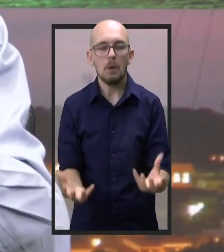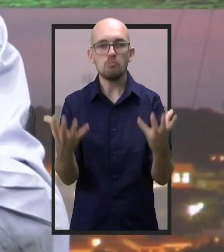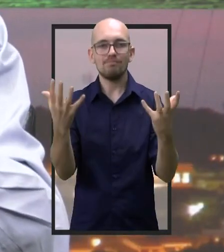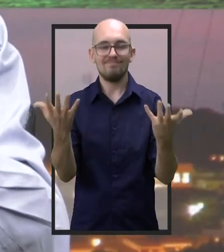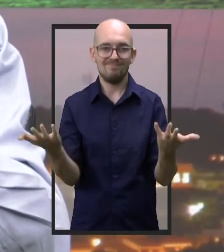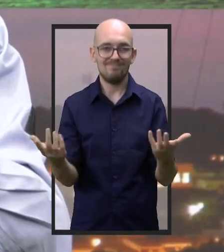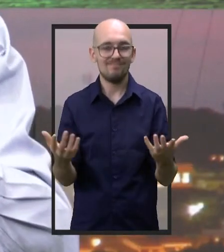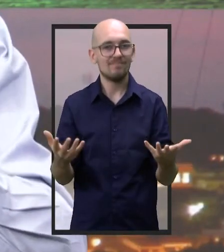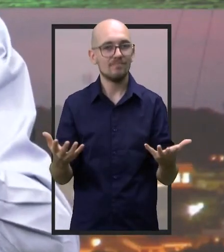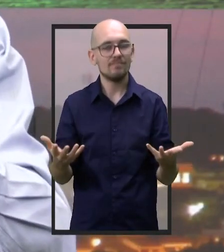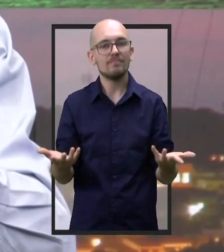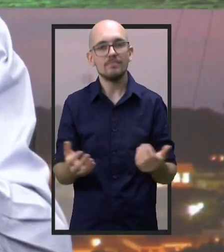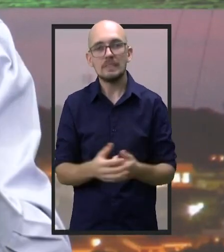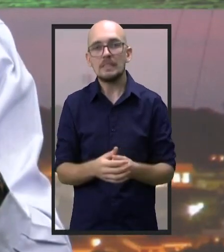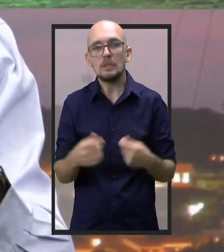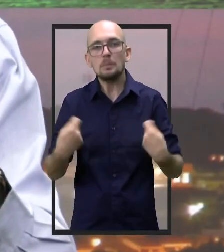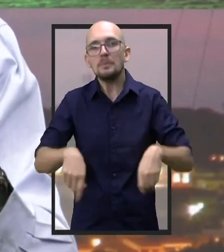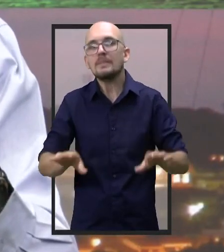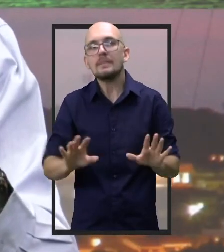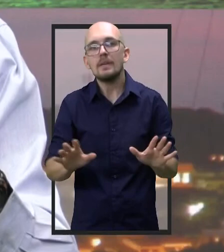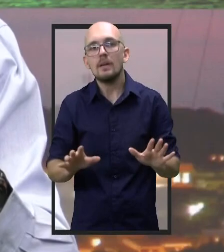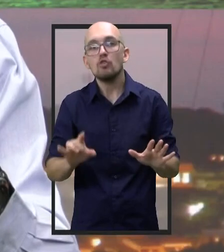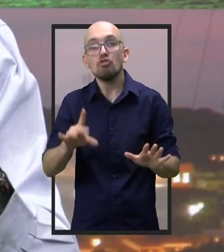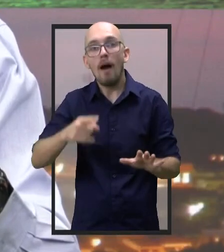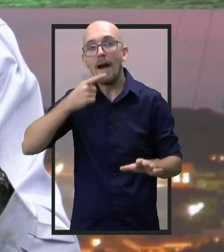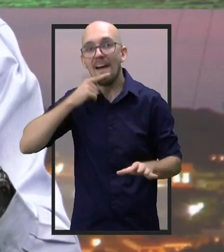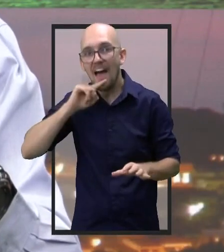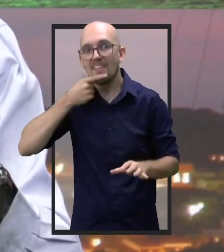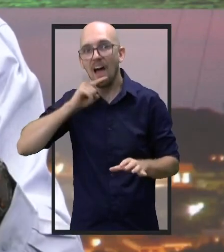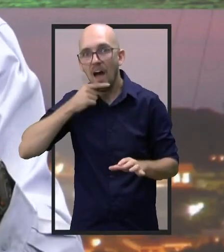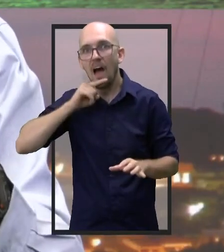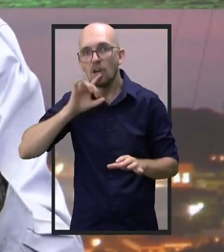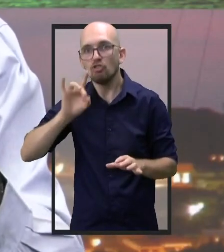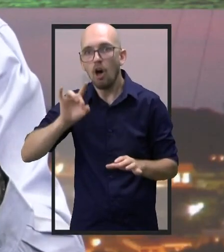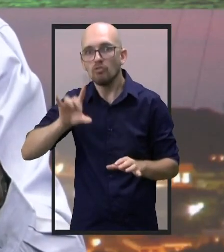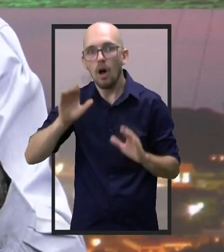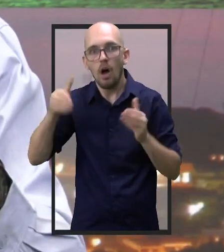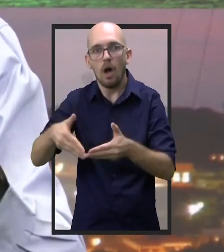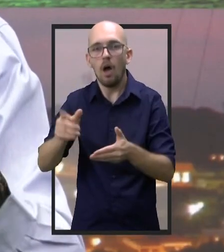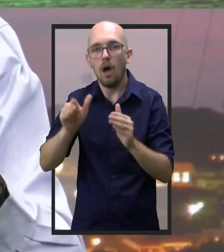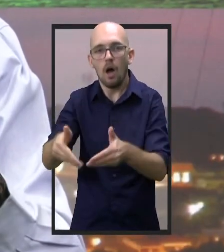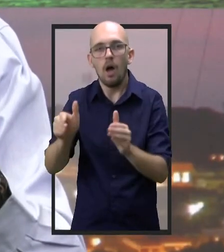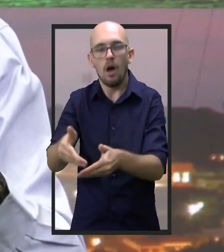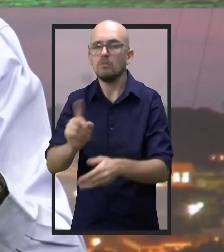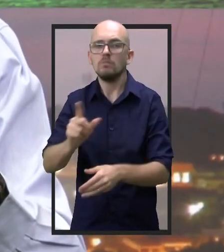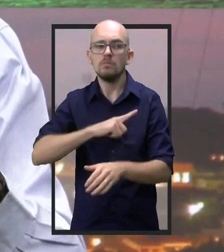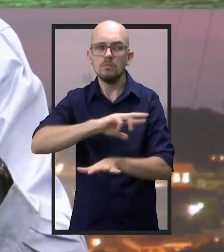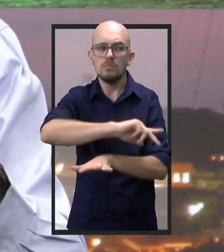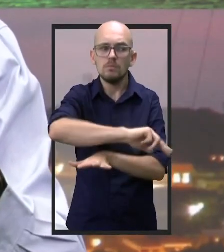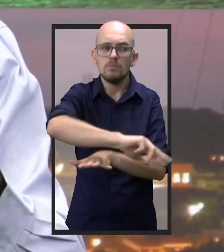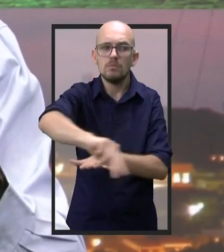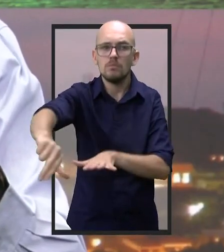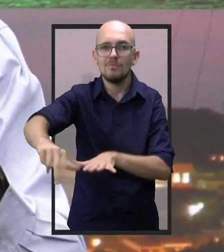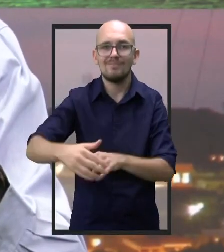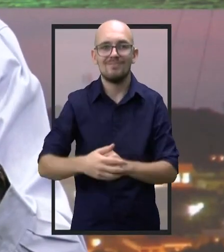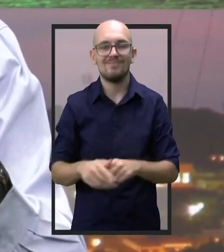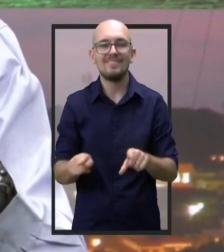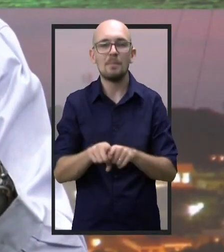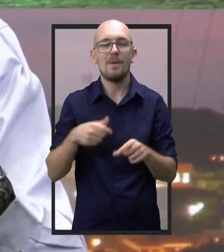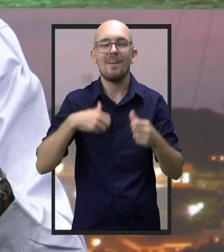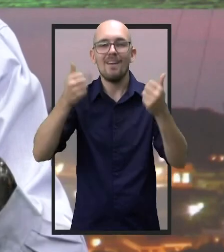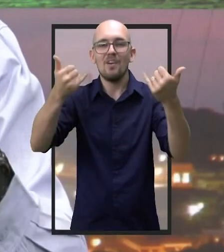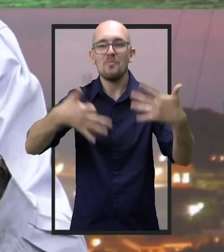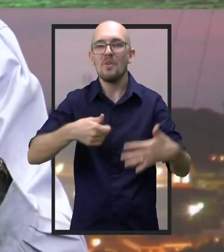mesma velocidade. Não precisa ser necessariamente em cana. Não é? E os cereais, que não abordei